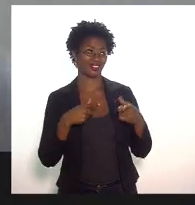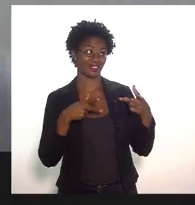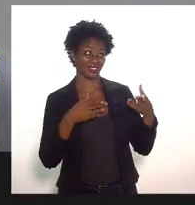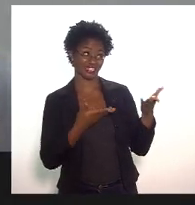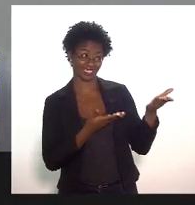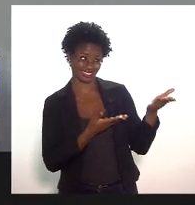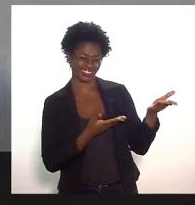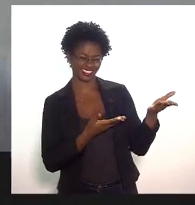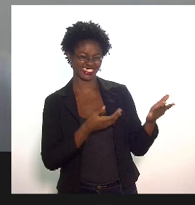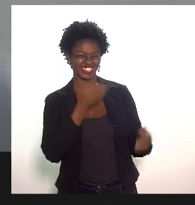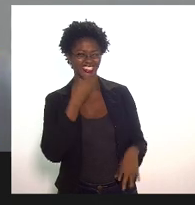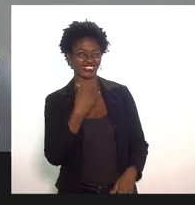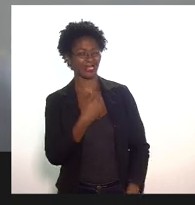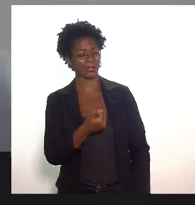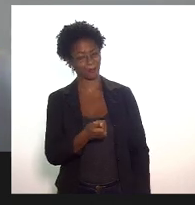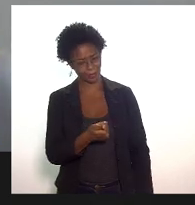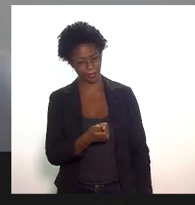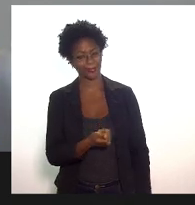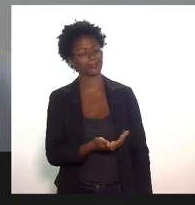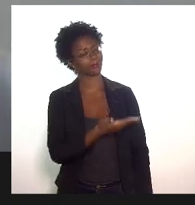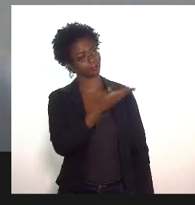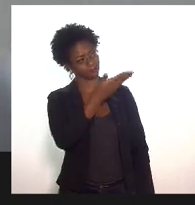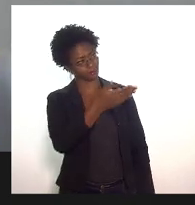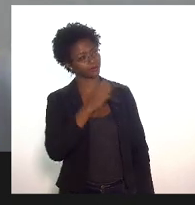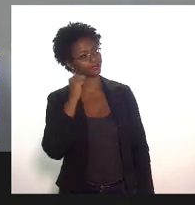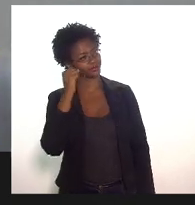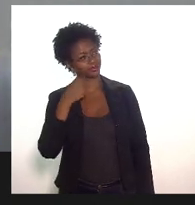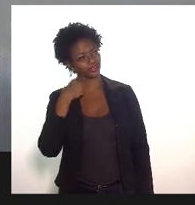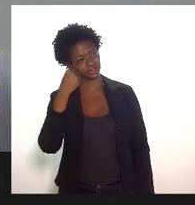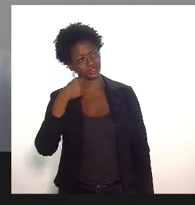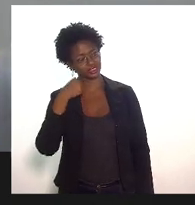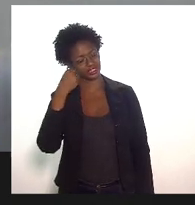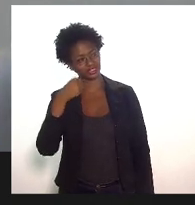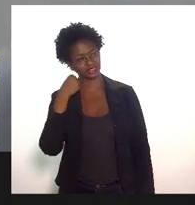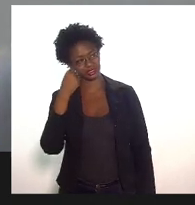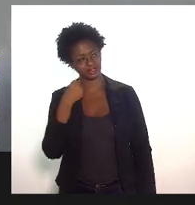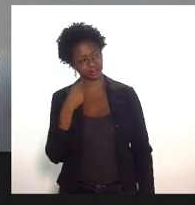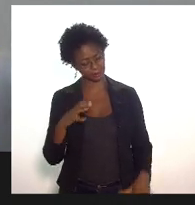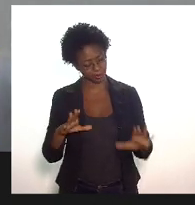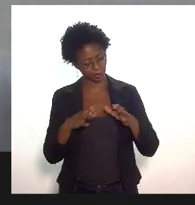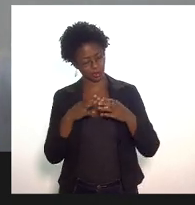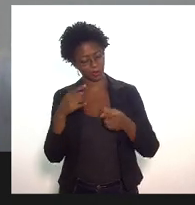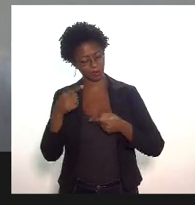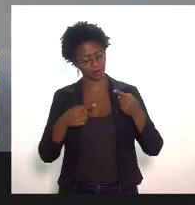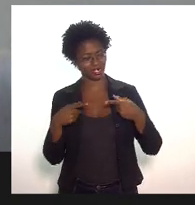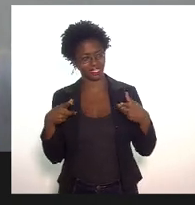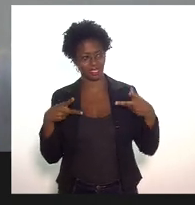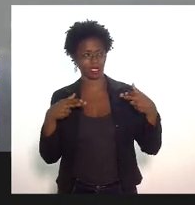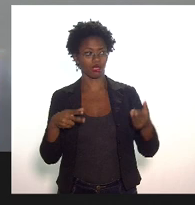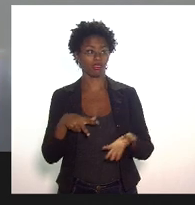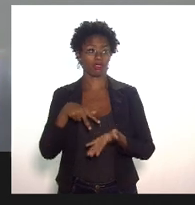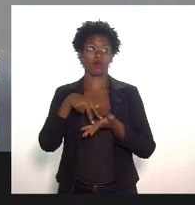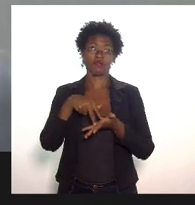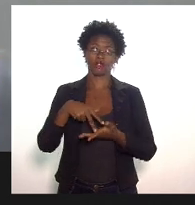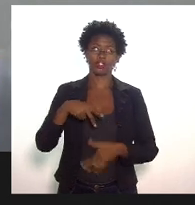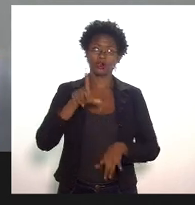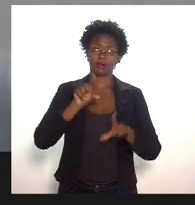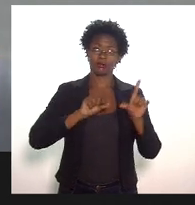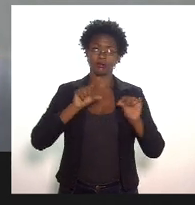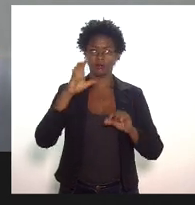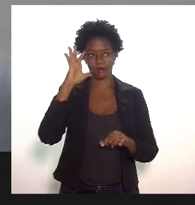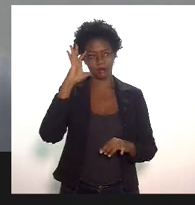poder contar com um senador do nosso partido à frente de uma decisão que não deve ser fácil, né? Eu acho